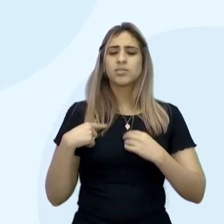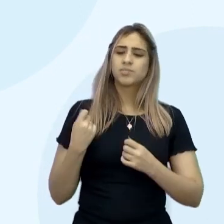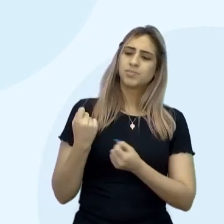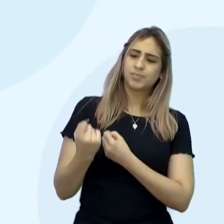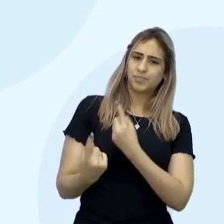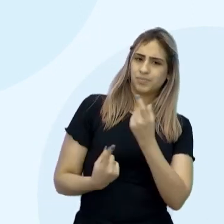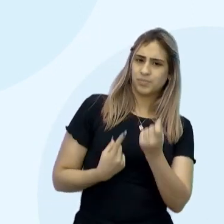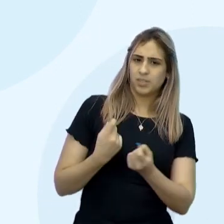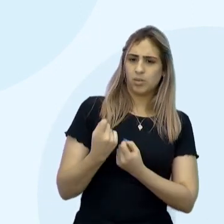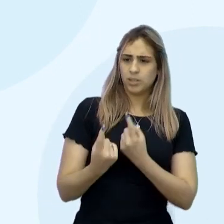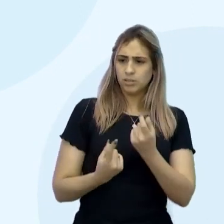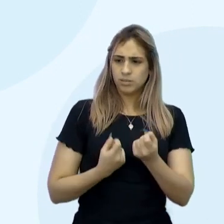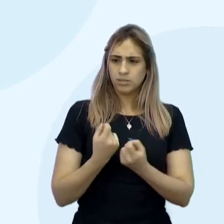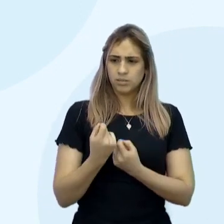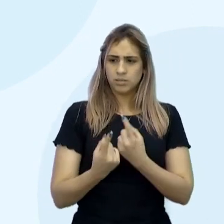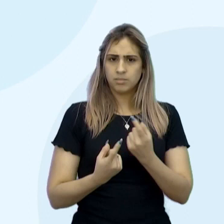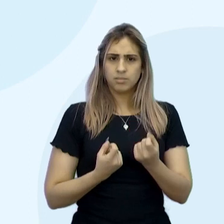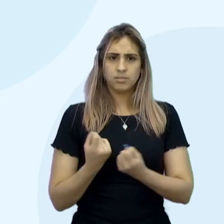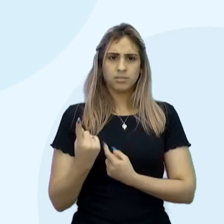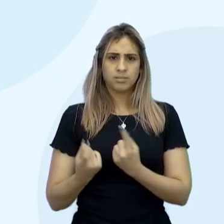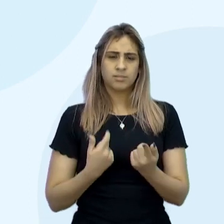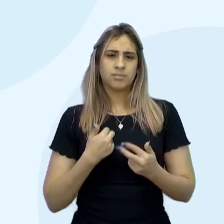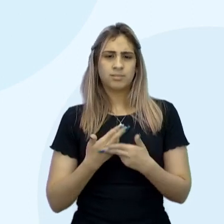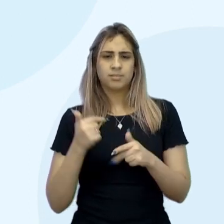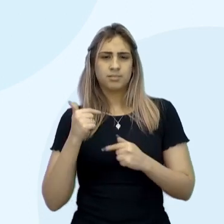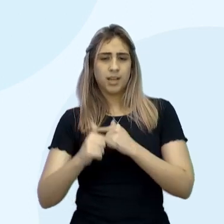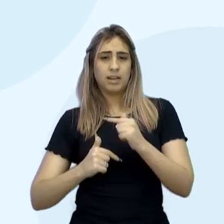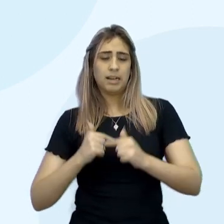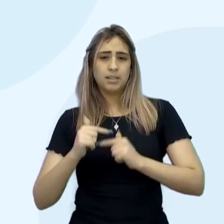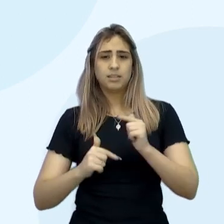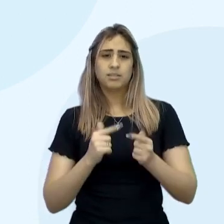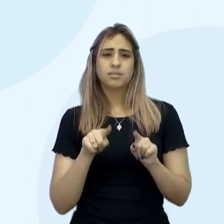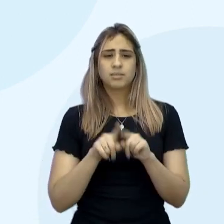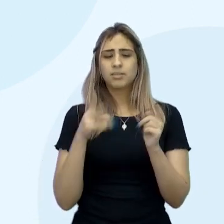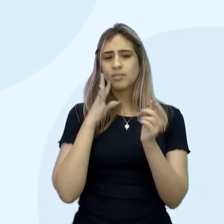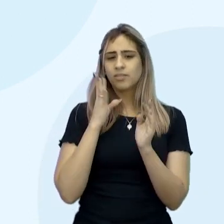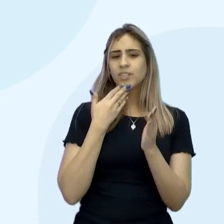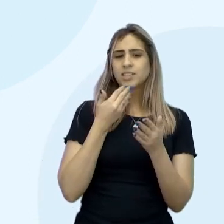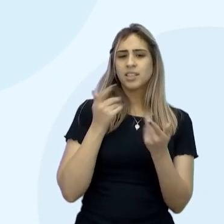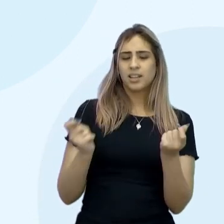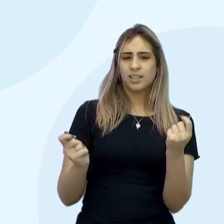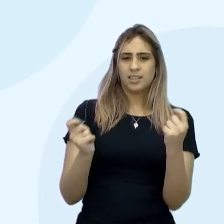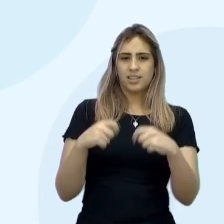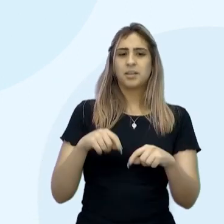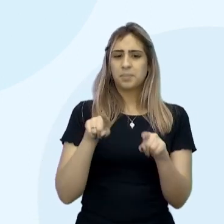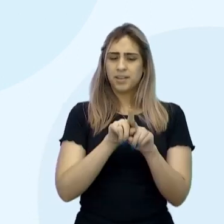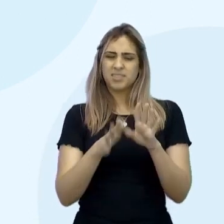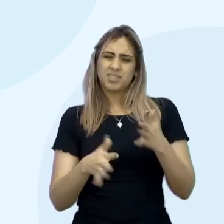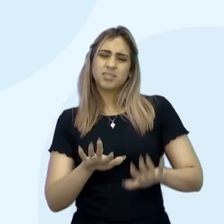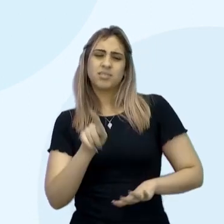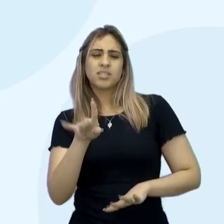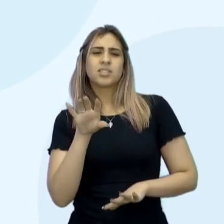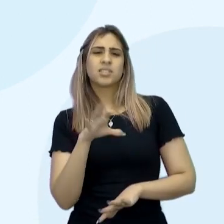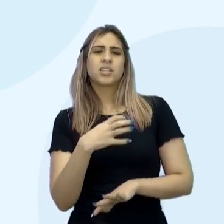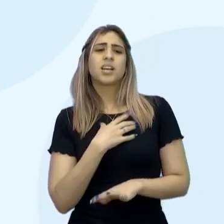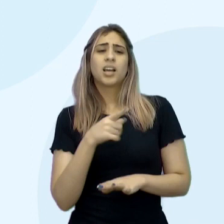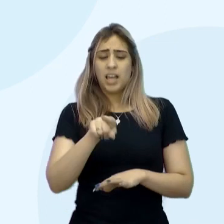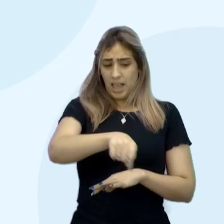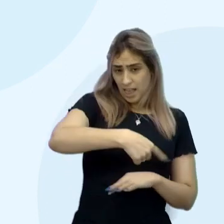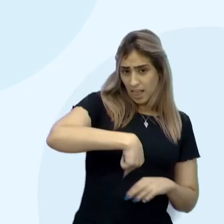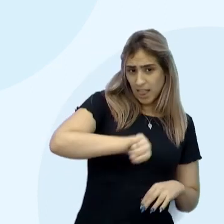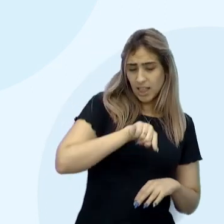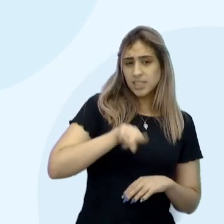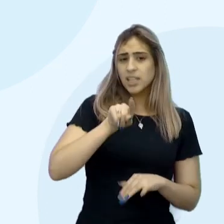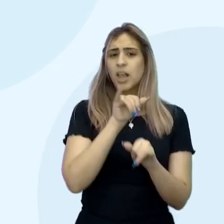algumas características para favorecer o trabalho, né? Facilitar a vida da gente. É mais ou menos isso. São elas.